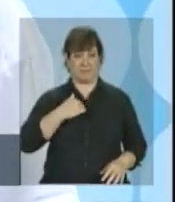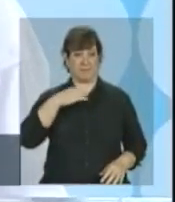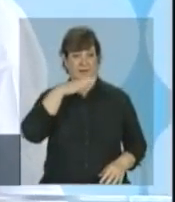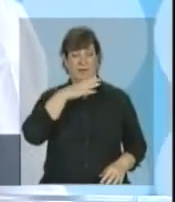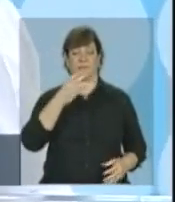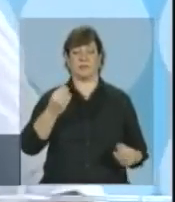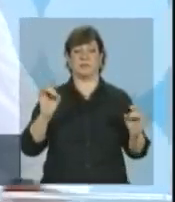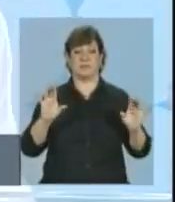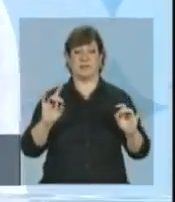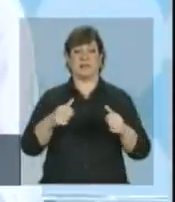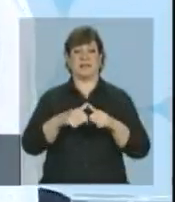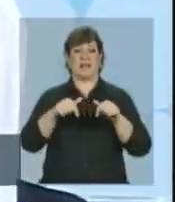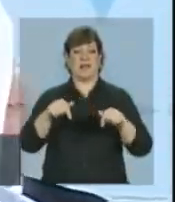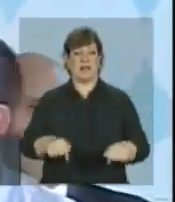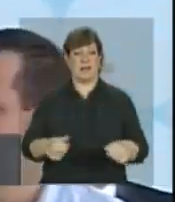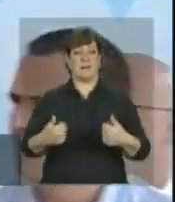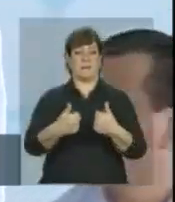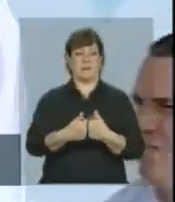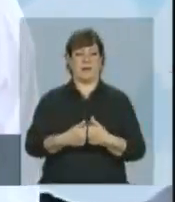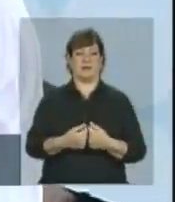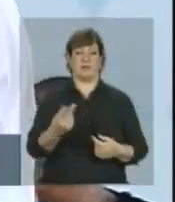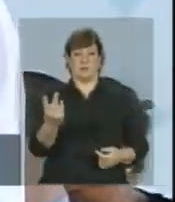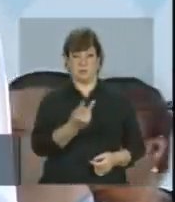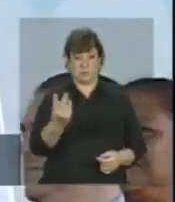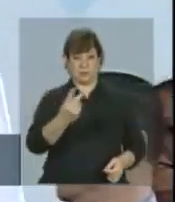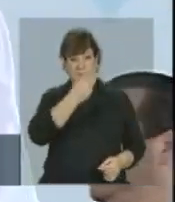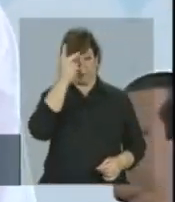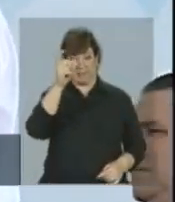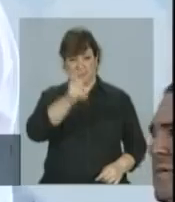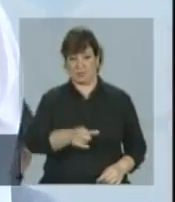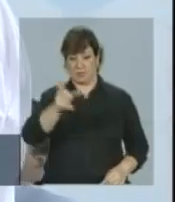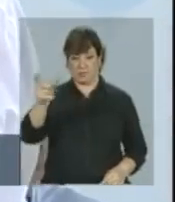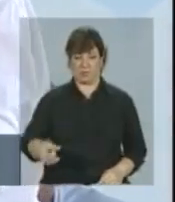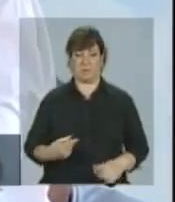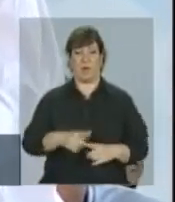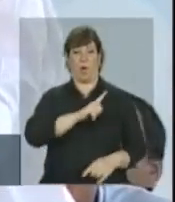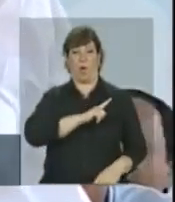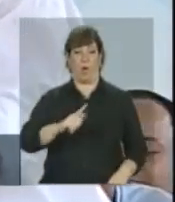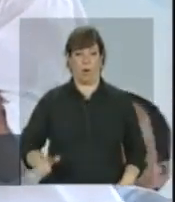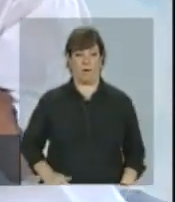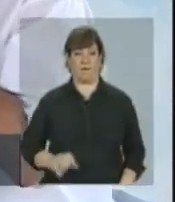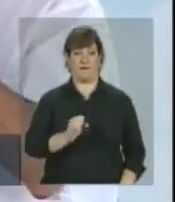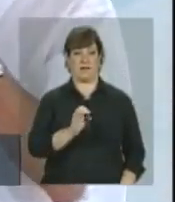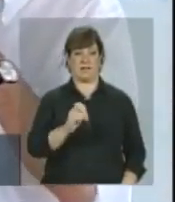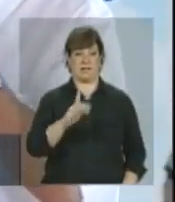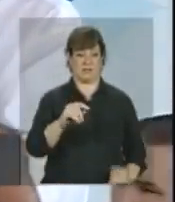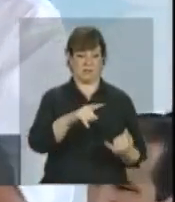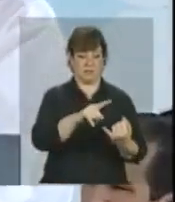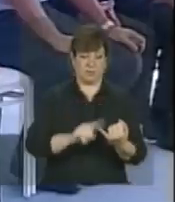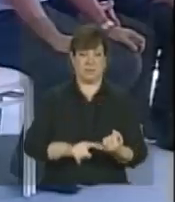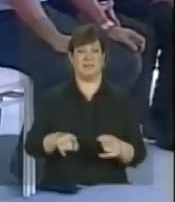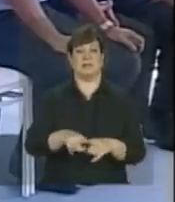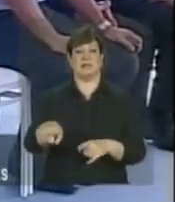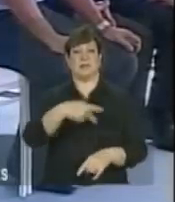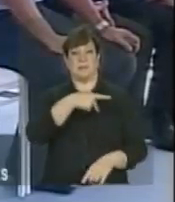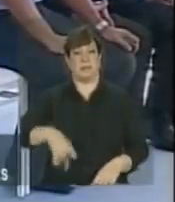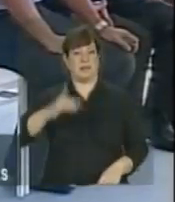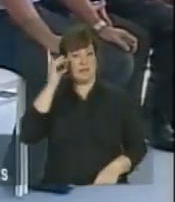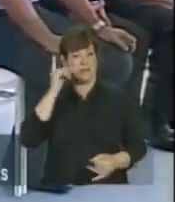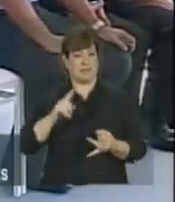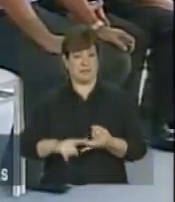ao lado dessas duas figuras. Porque essas duas figuras aqui, o governador Sérgio Cabral e a presidenta Dilma, foram